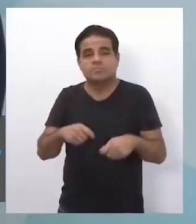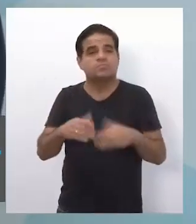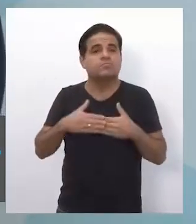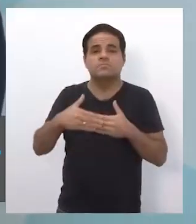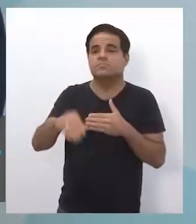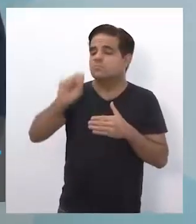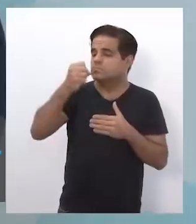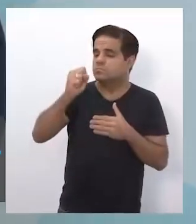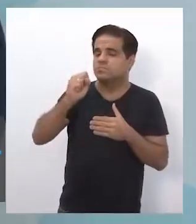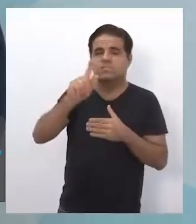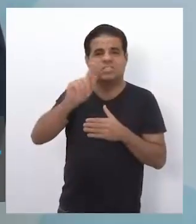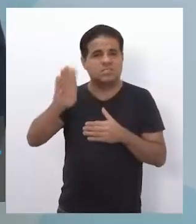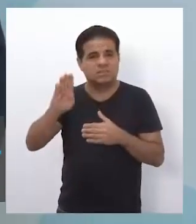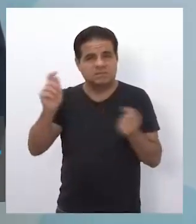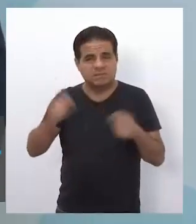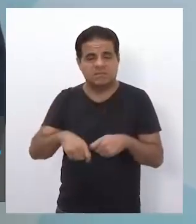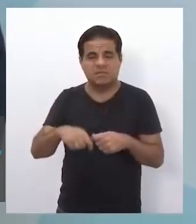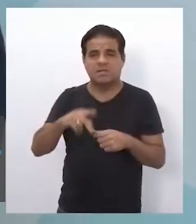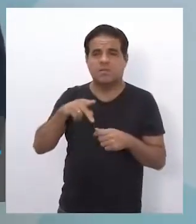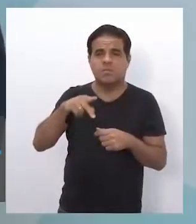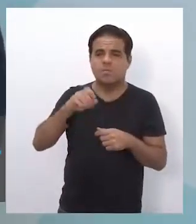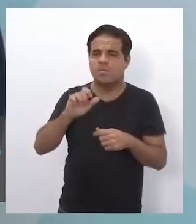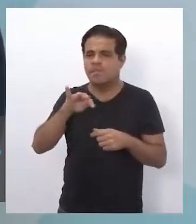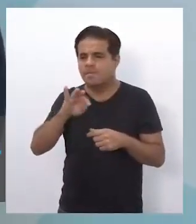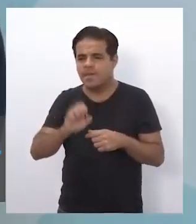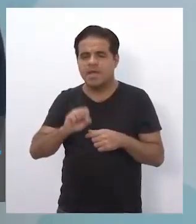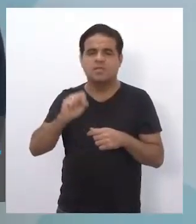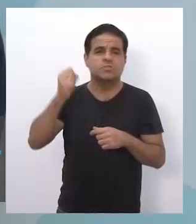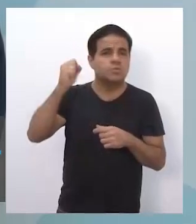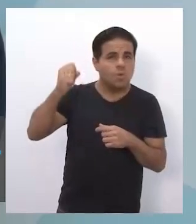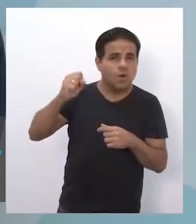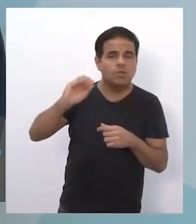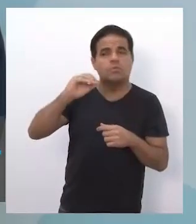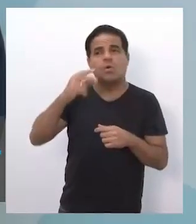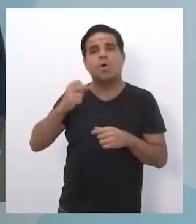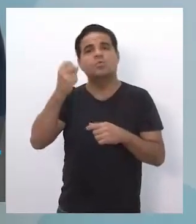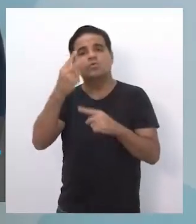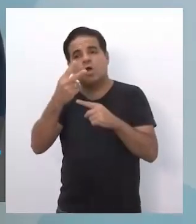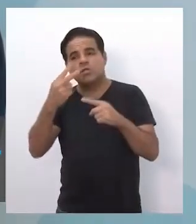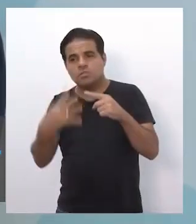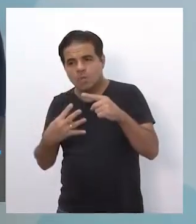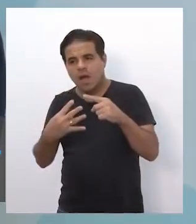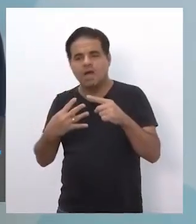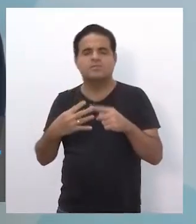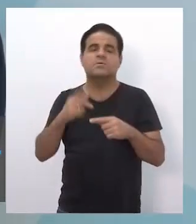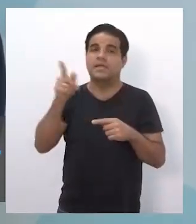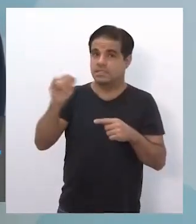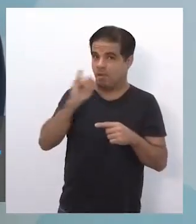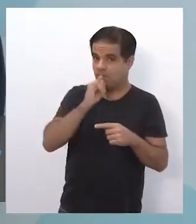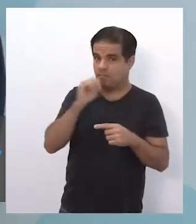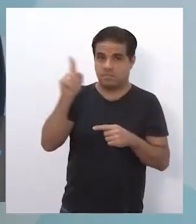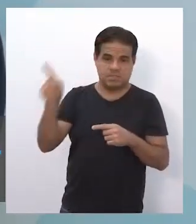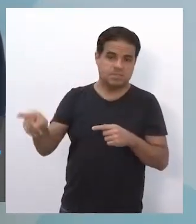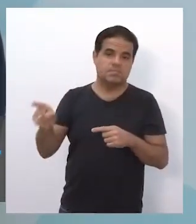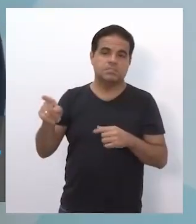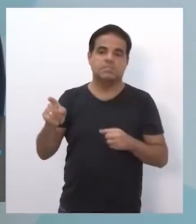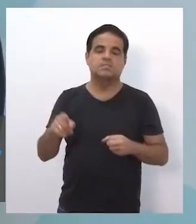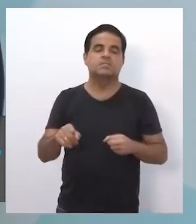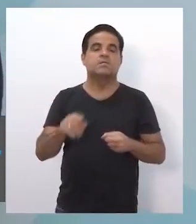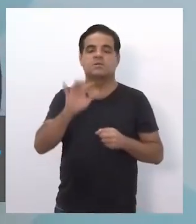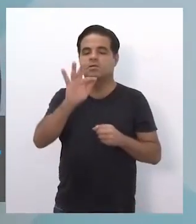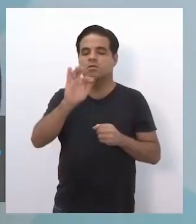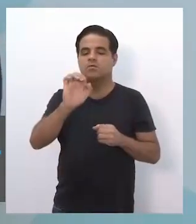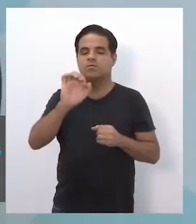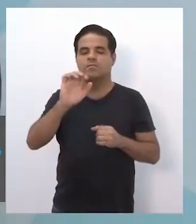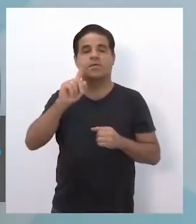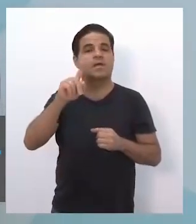esses 8 GB de RAM? Será que ele é um pente de 8 ou ele é 2 de 4? Tá? No caso, nesse exemplo que o Felipe está